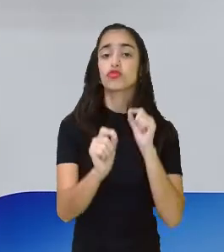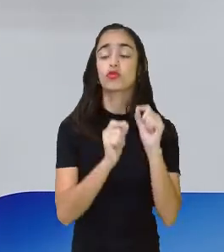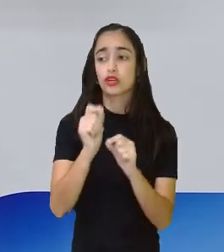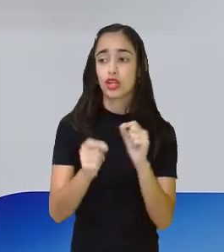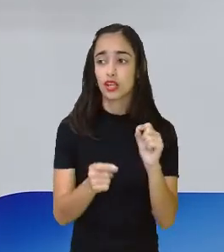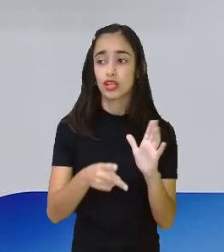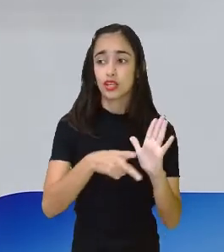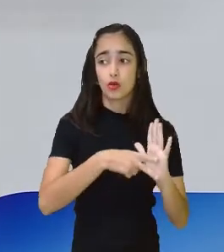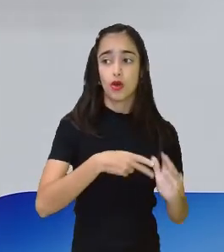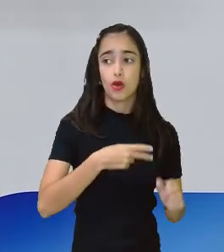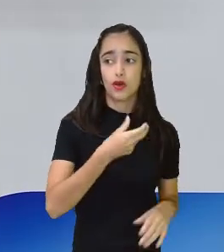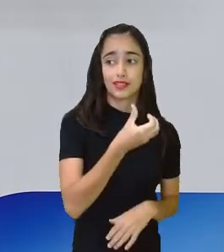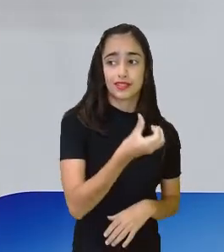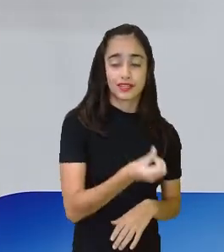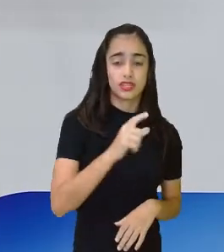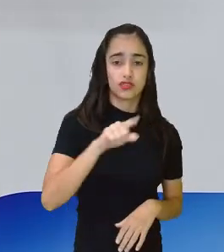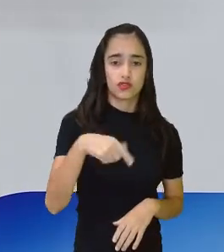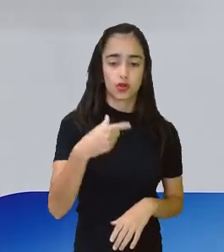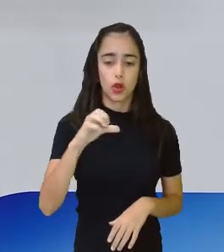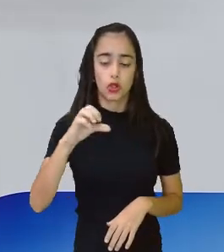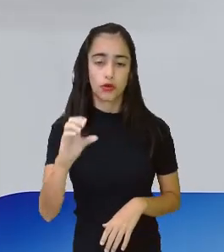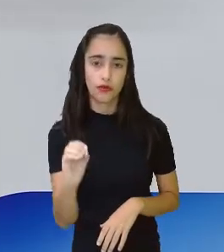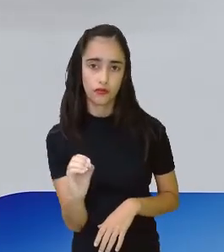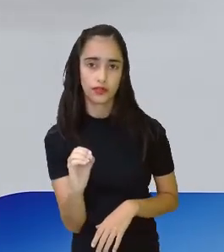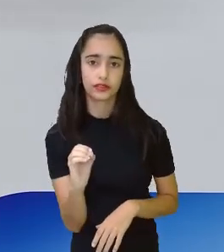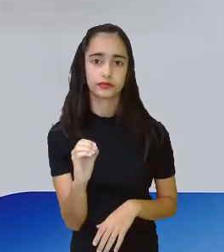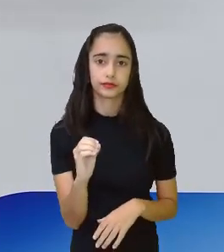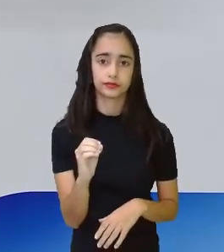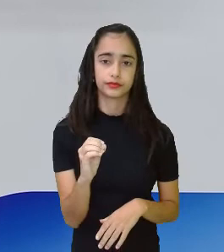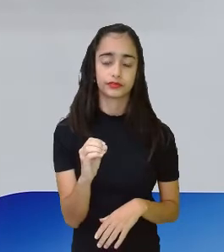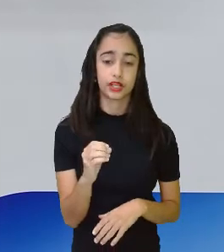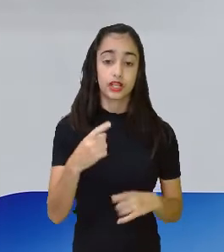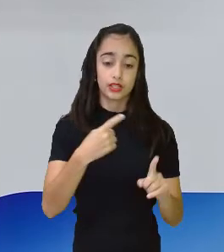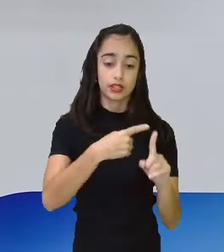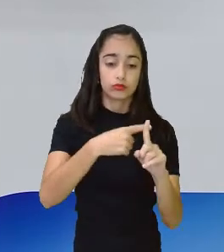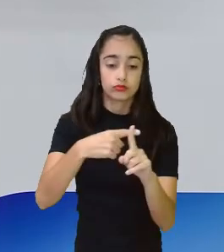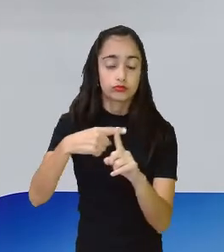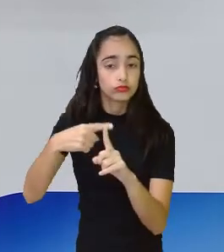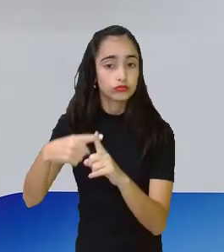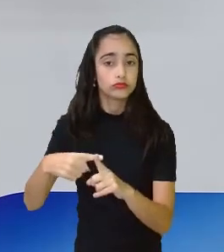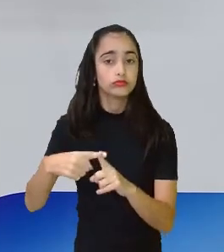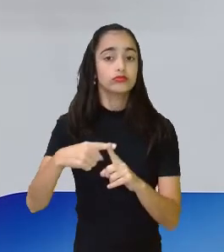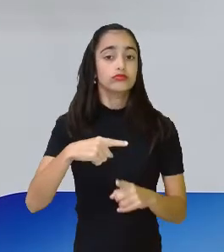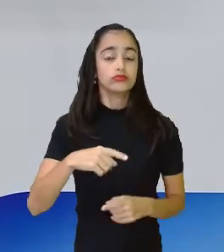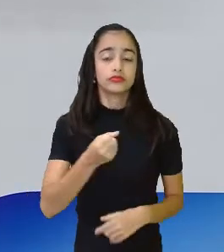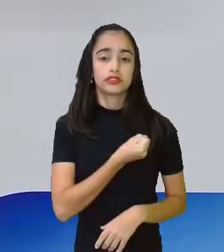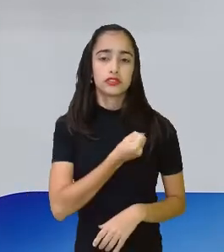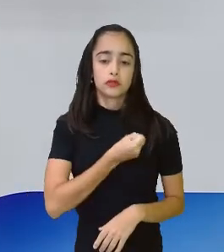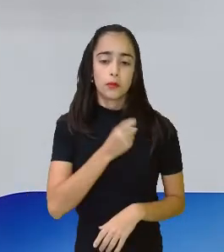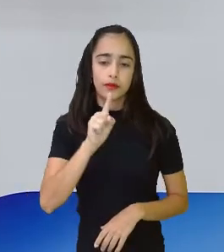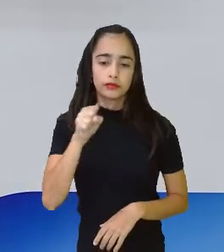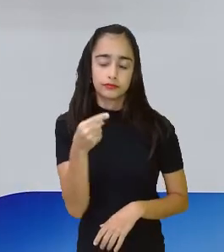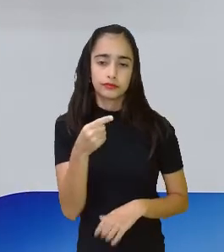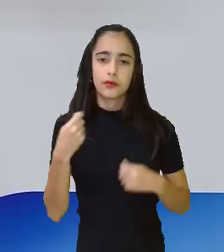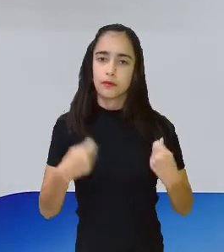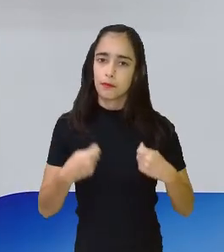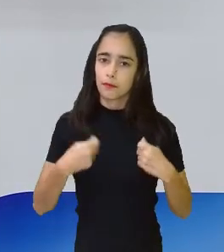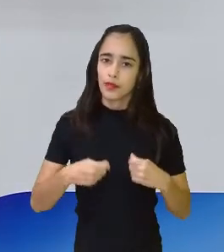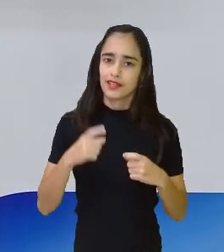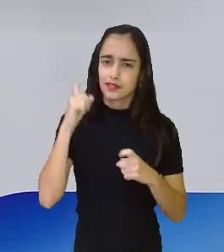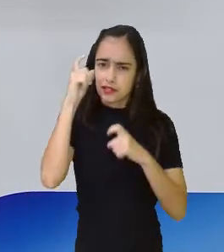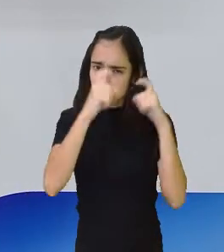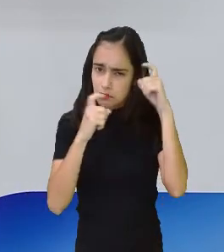Na adição de números decimais, a gente só precisa se preocupar com o posicionamento dos algarismos e da